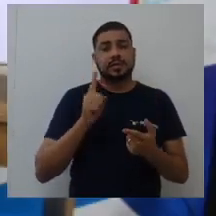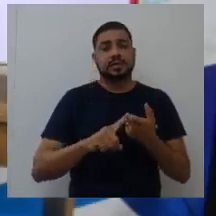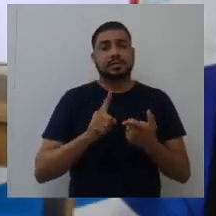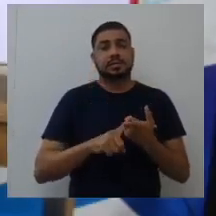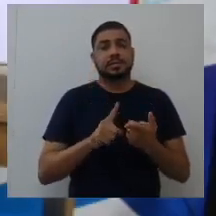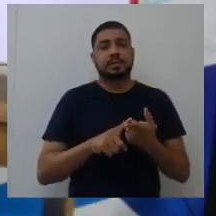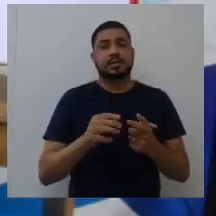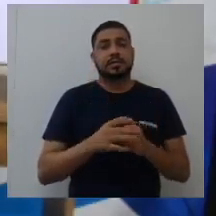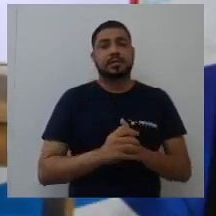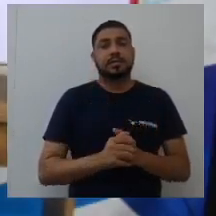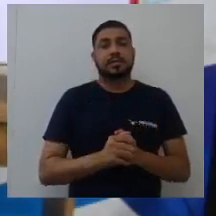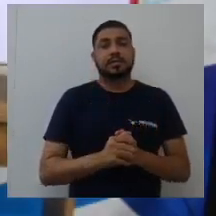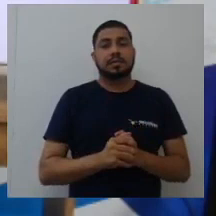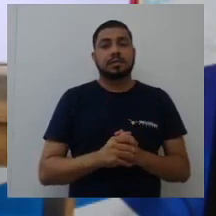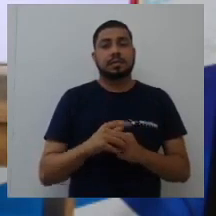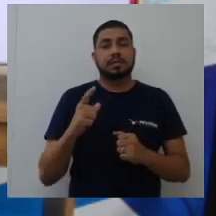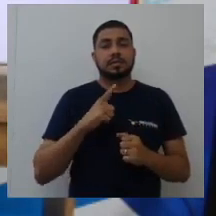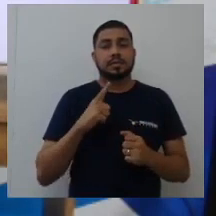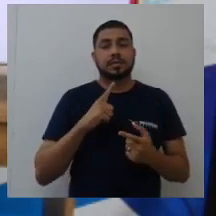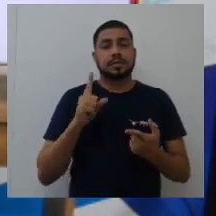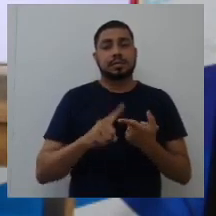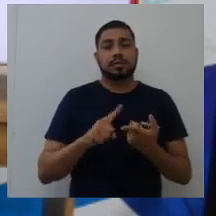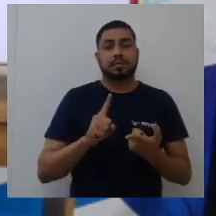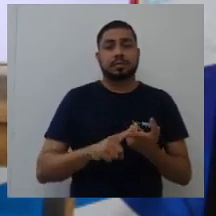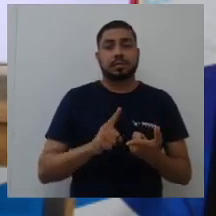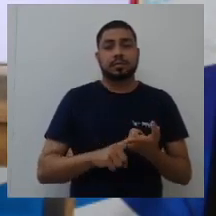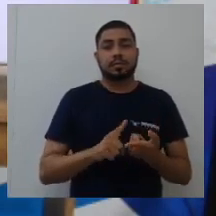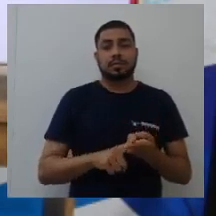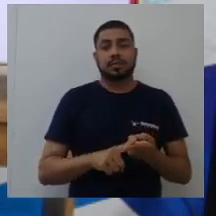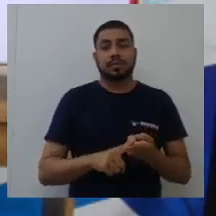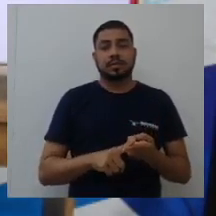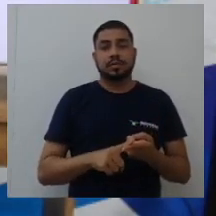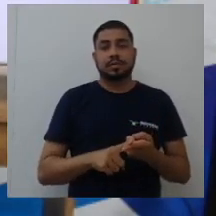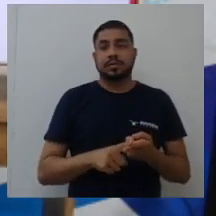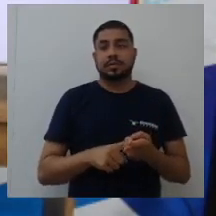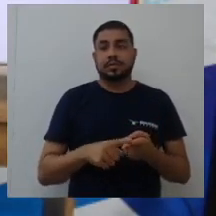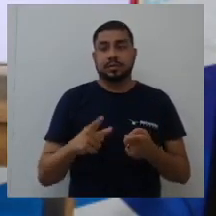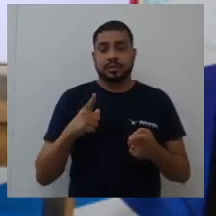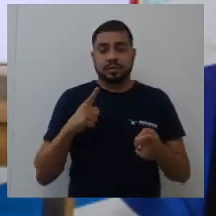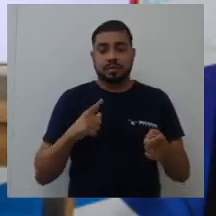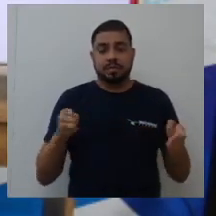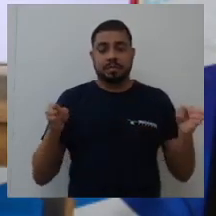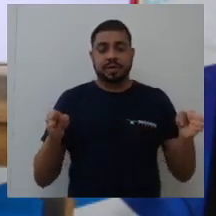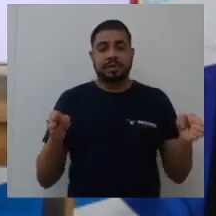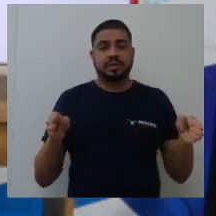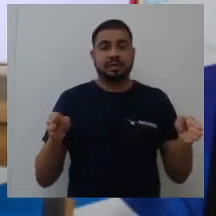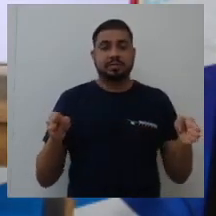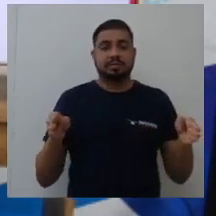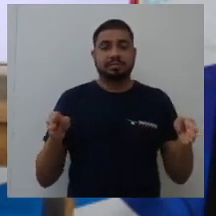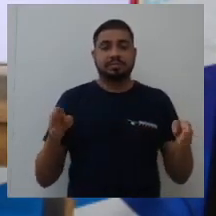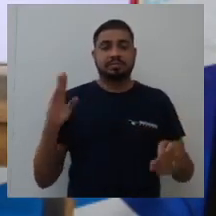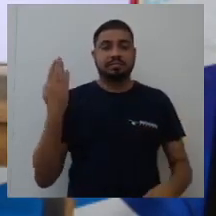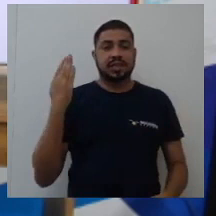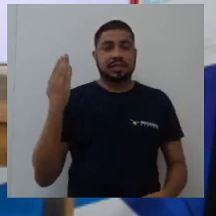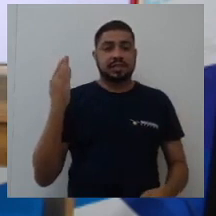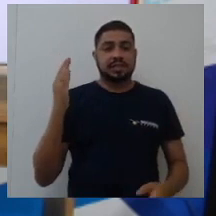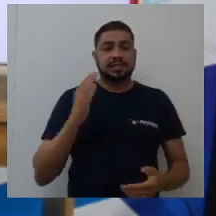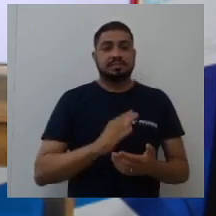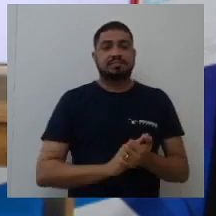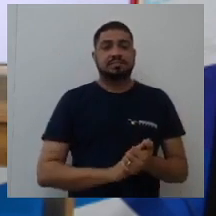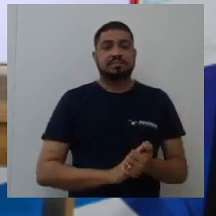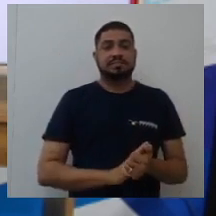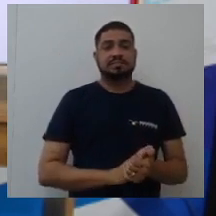só. Eu trouxe aqui também um pedaço aqui de madeira aqui, tá? Uma